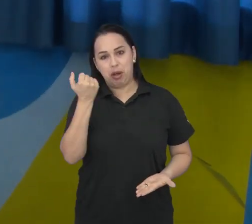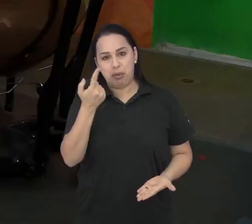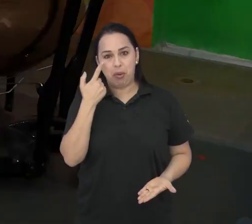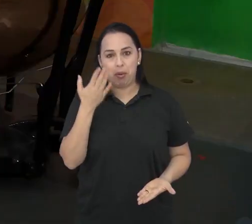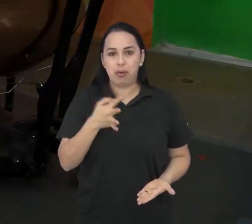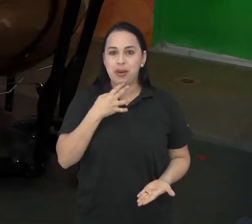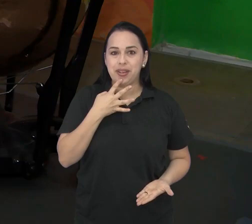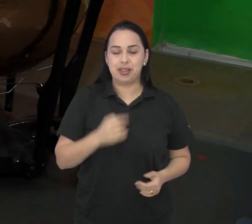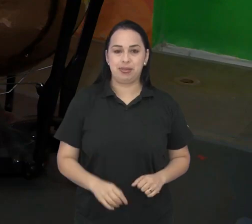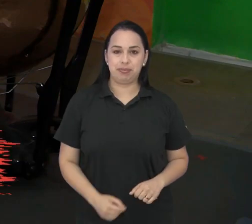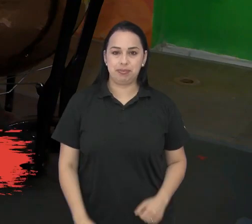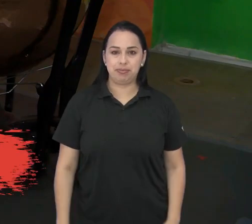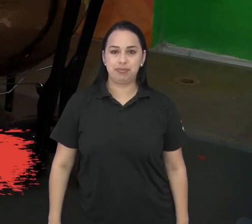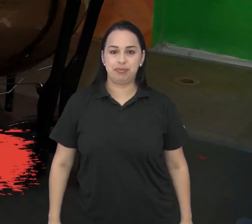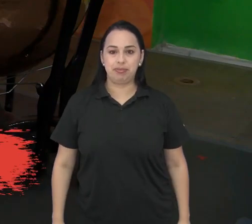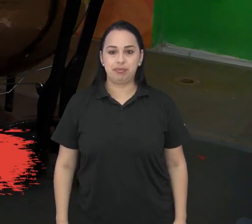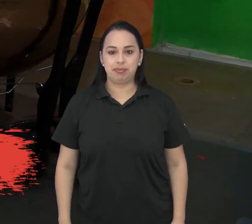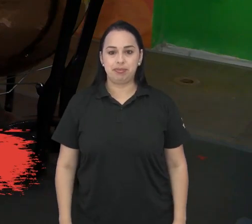ver?